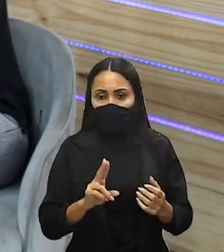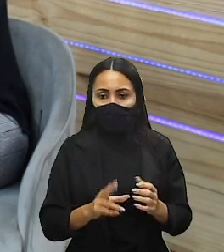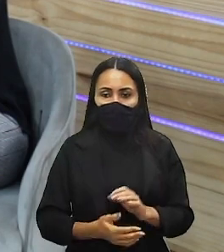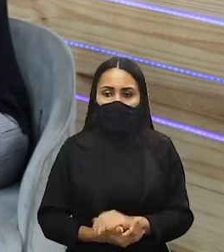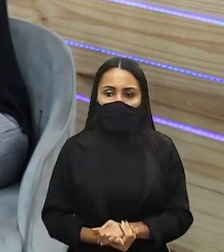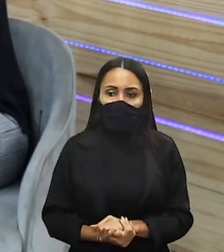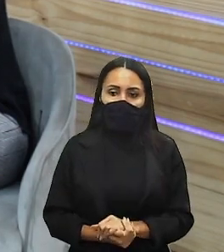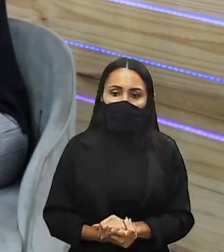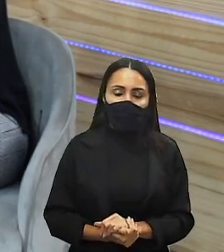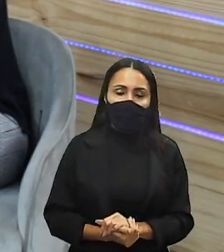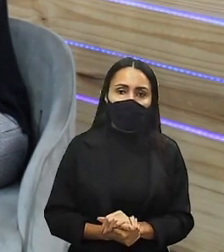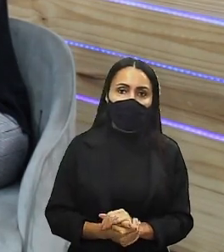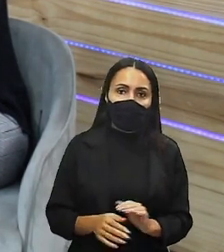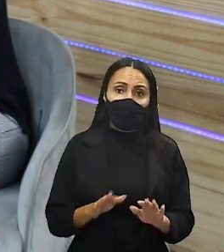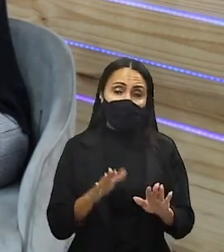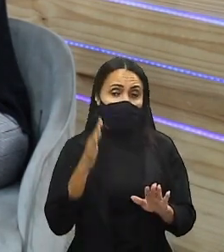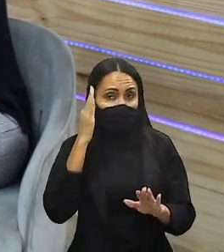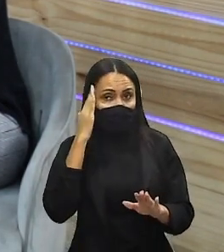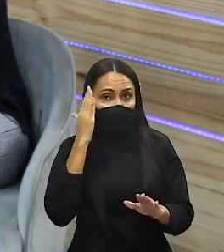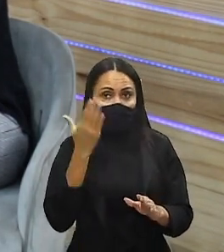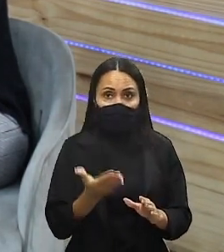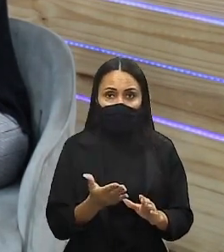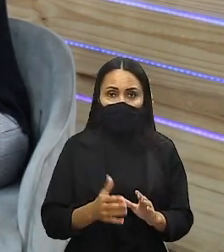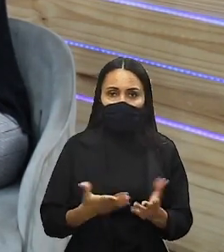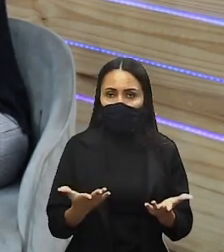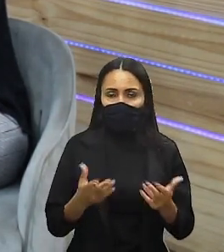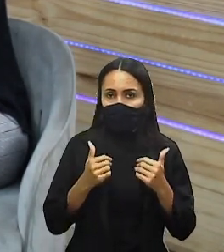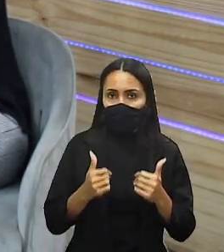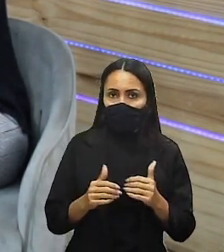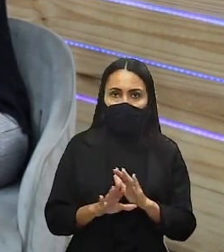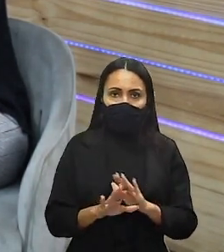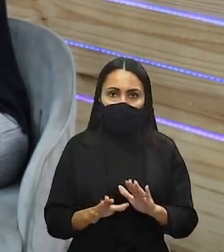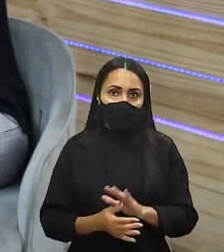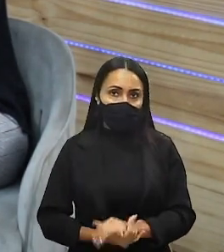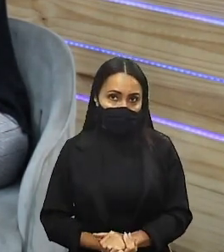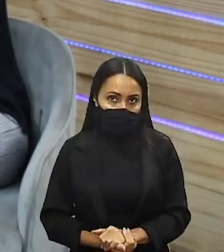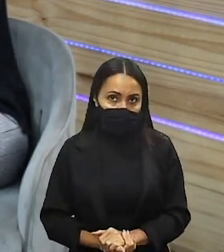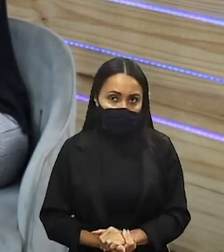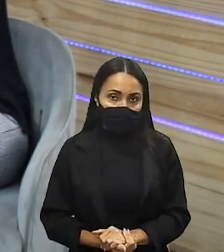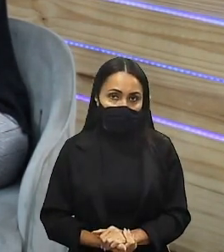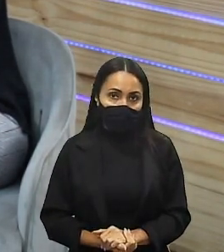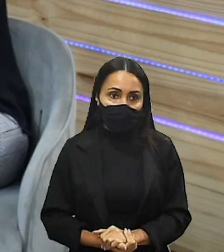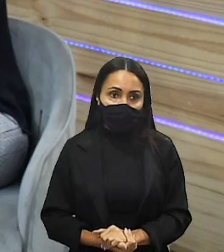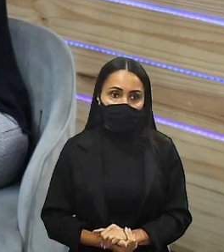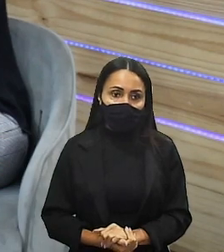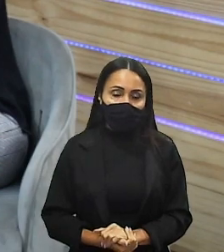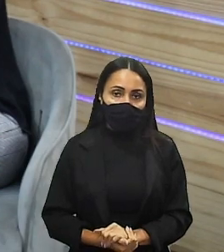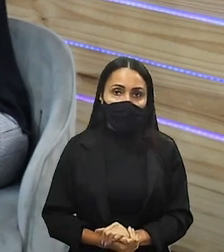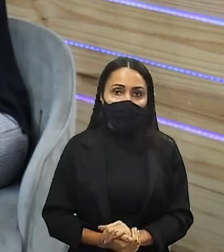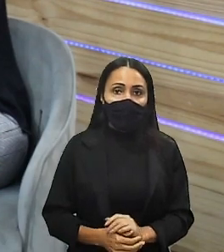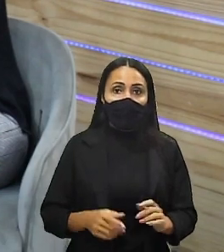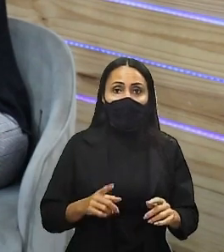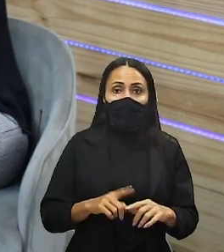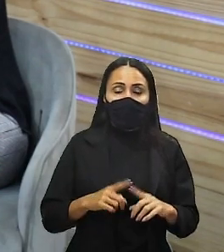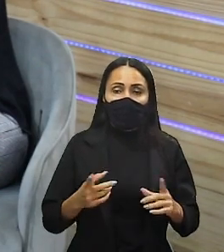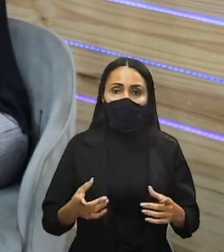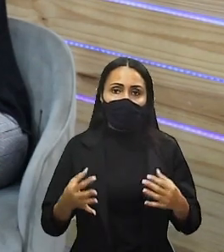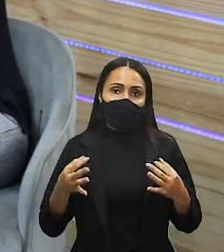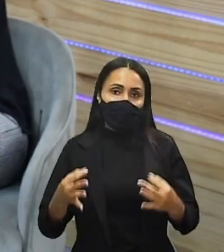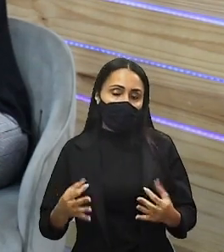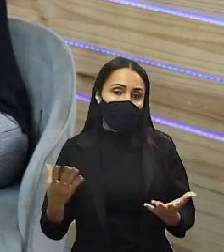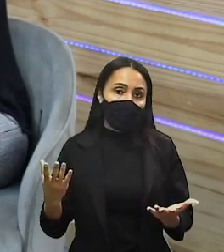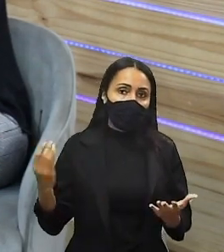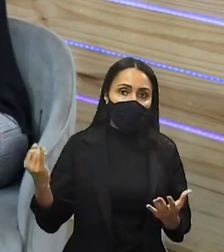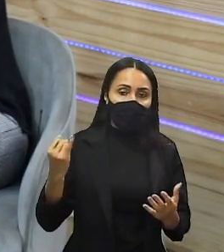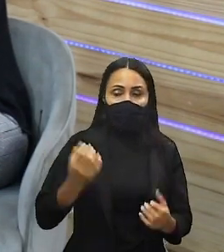é sobre isso, né? Eu entendo você e tá tudo bem, eu te entendo. Quer dizer, eu acho muito, muito jocoso, muito interessante